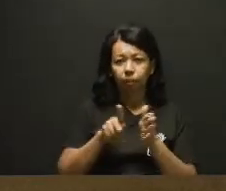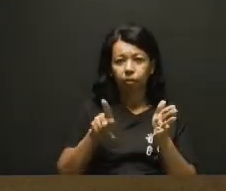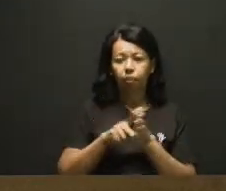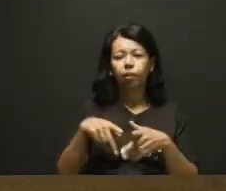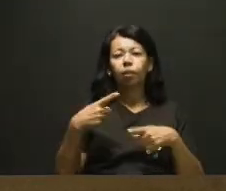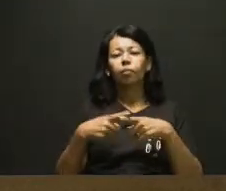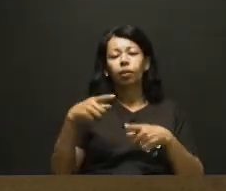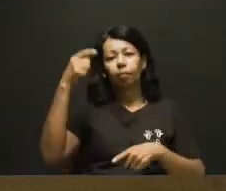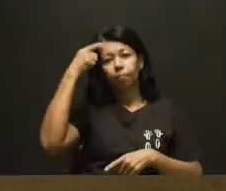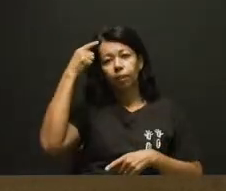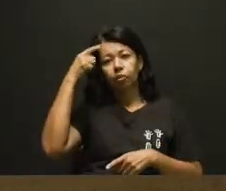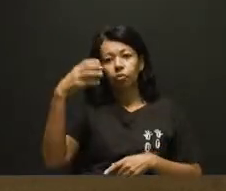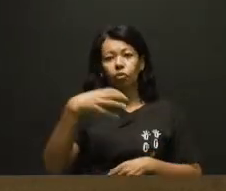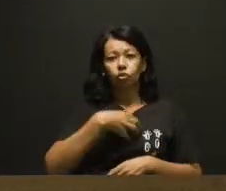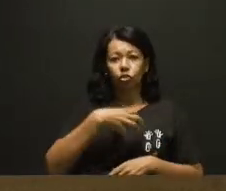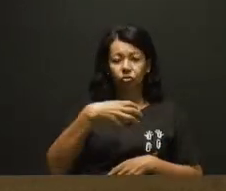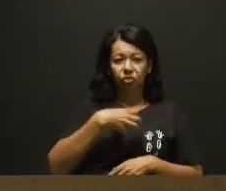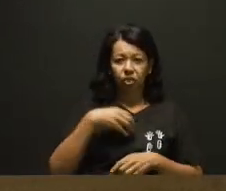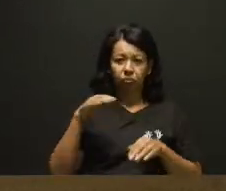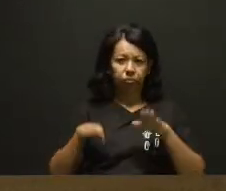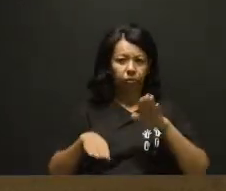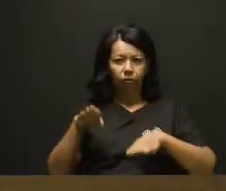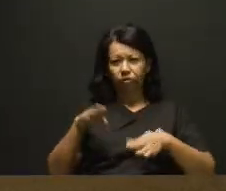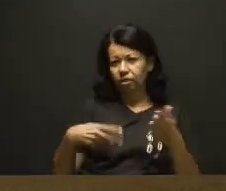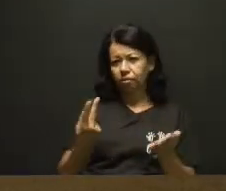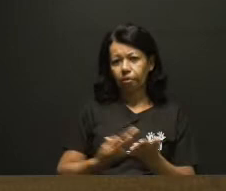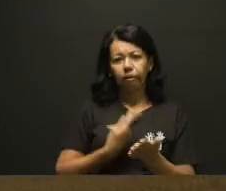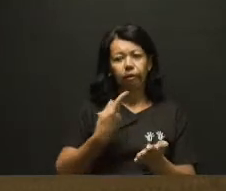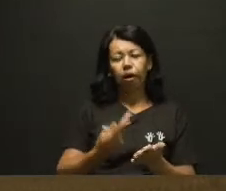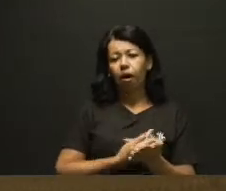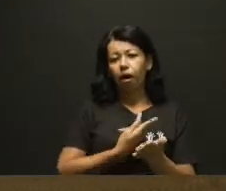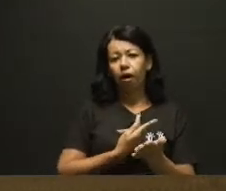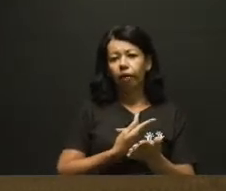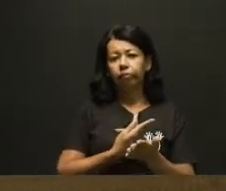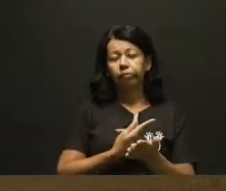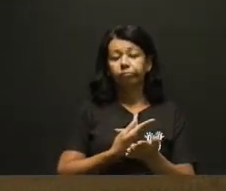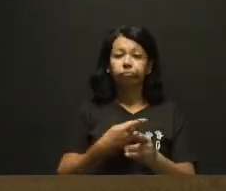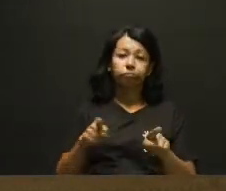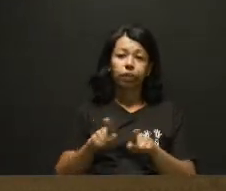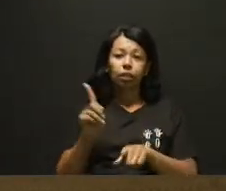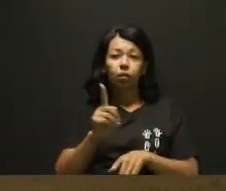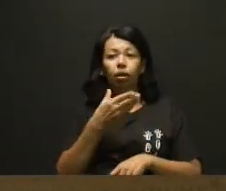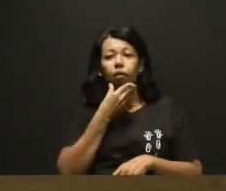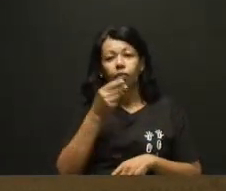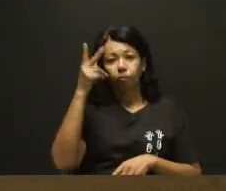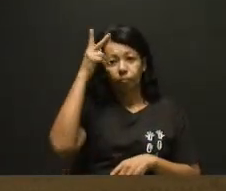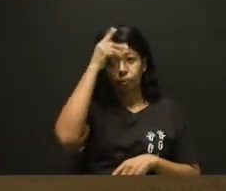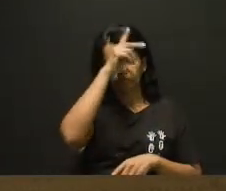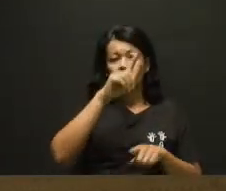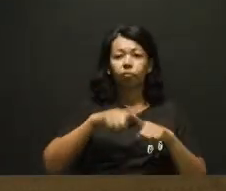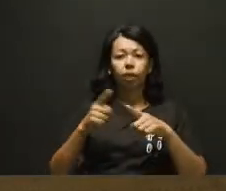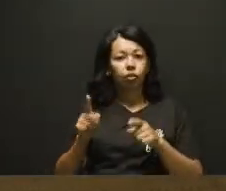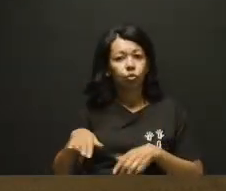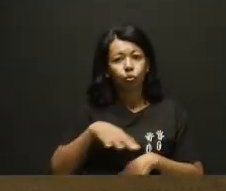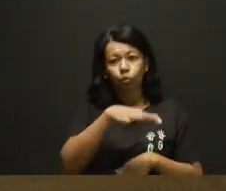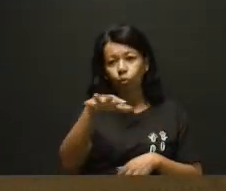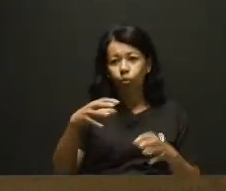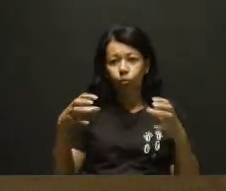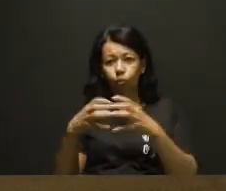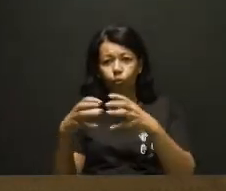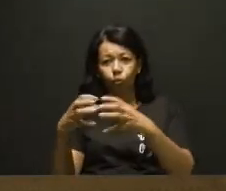forma talvez é equivocada e não aí nesse caso o prefeito mas toda ou toda uma equipe todo um